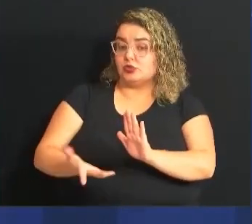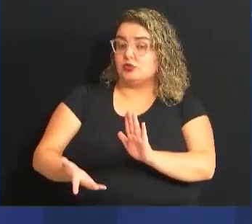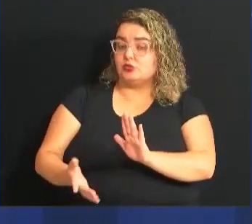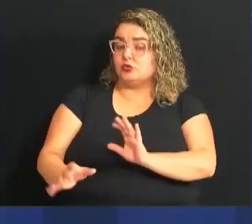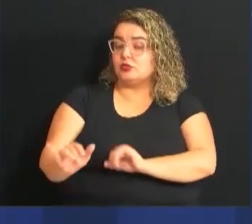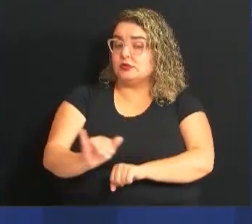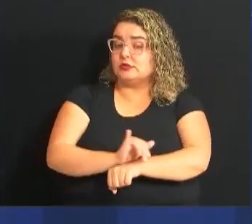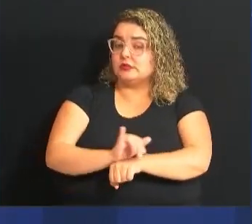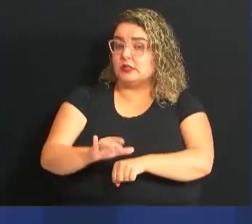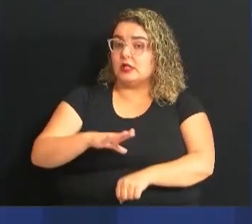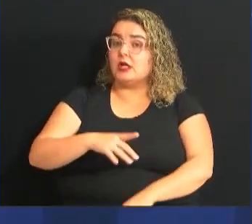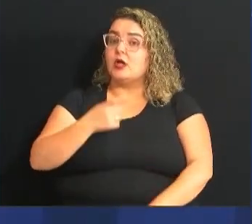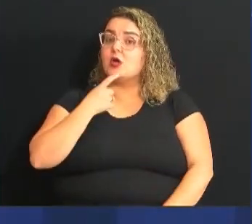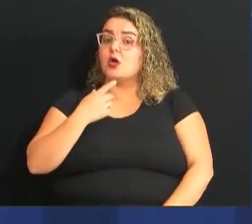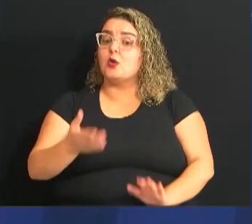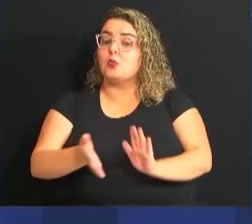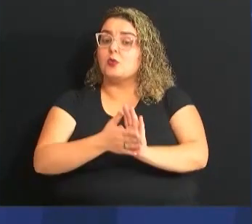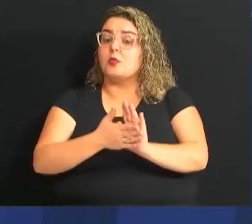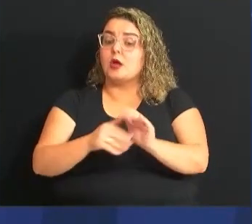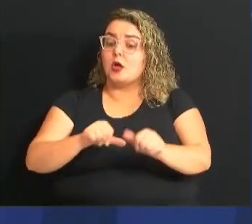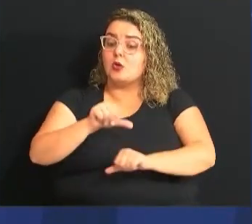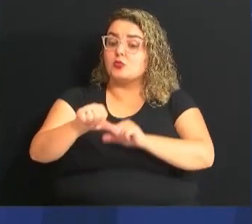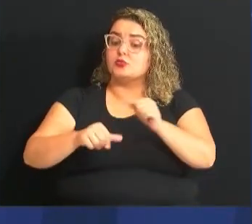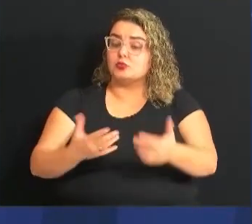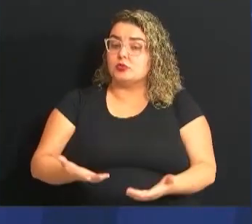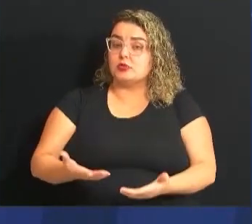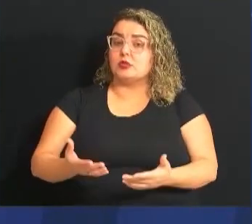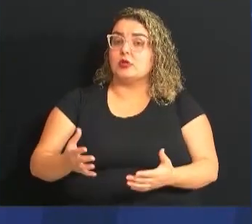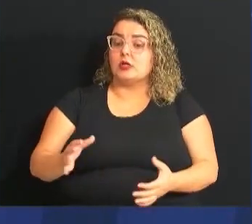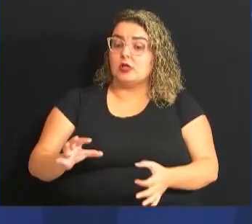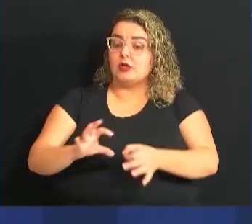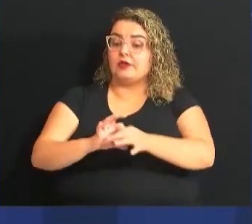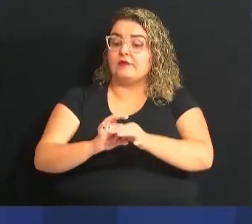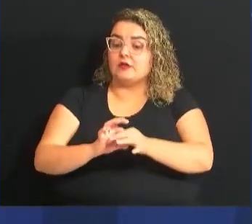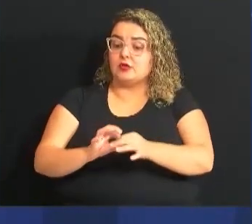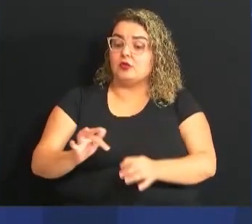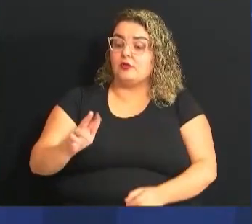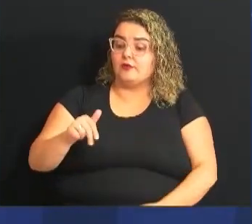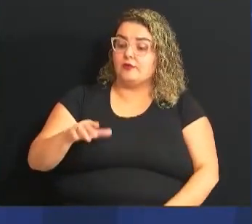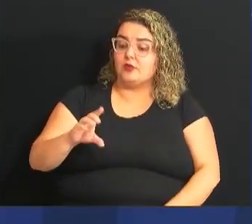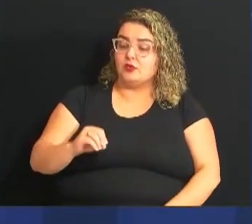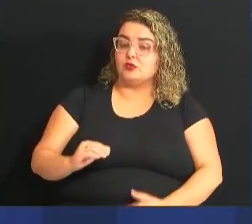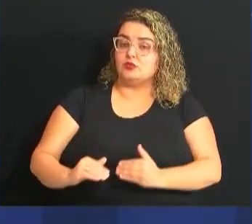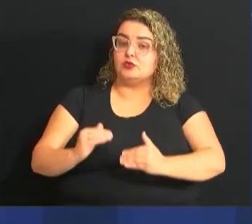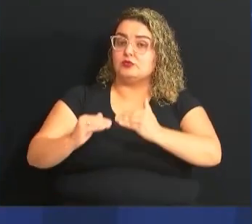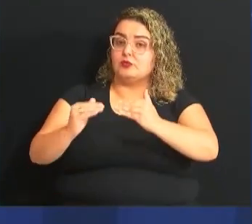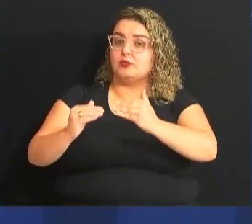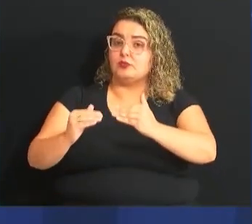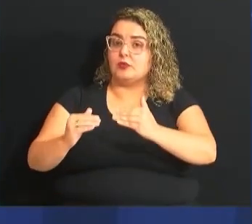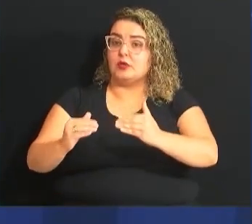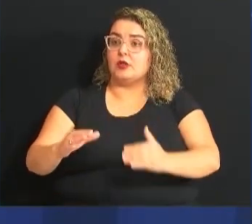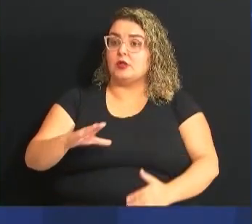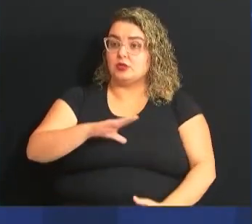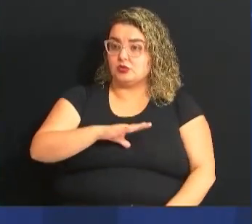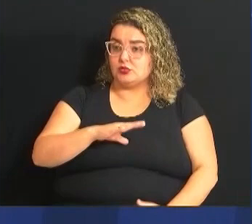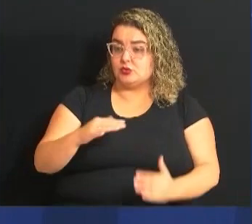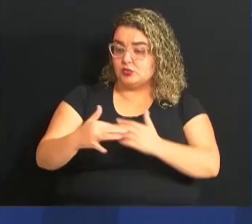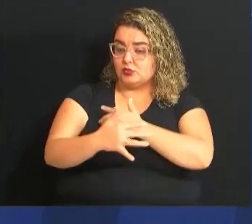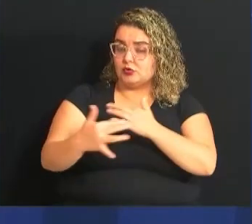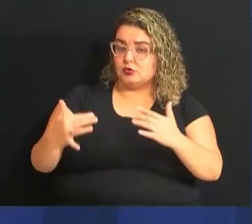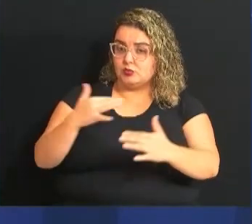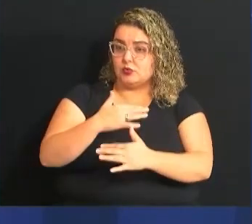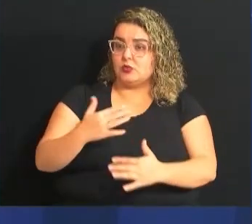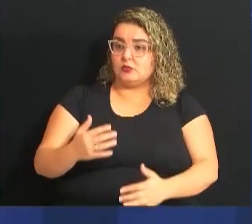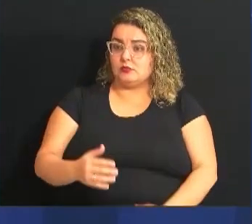A proposição visa alterar a vinculação do Fundo Municipal de Desenvolvimento Urbano, o FMDU, atualmente